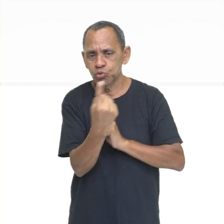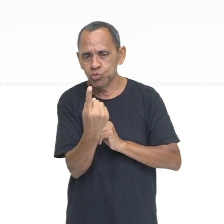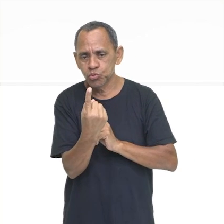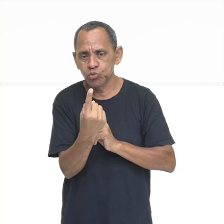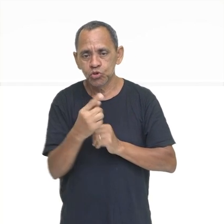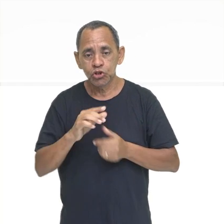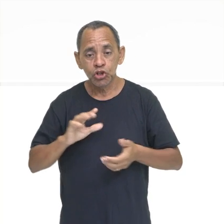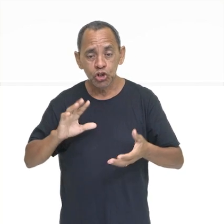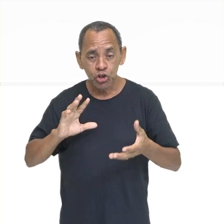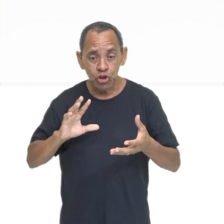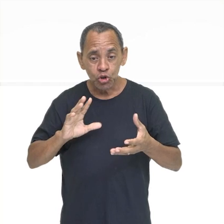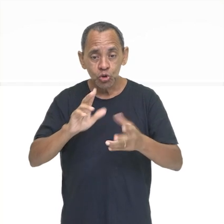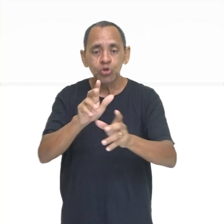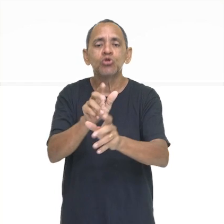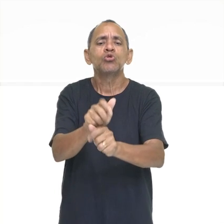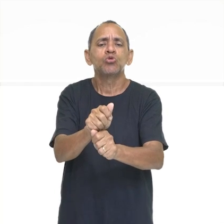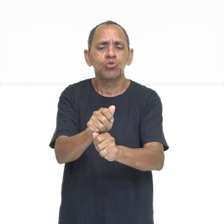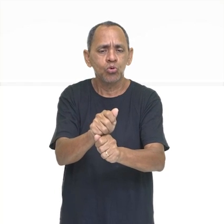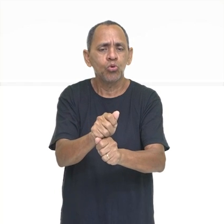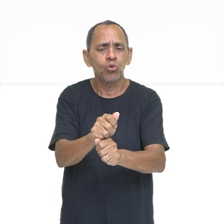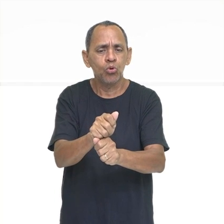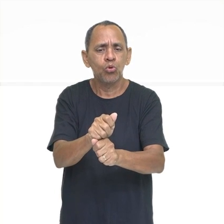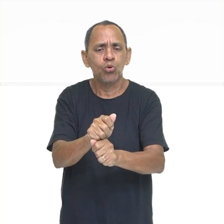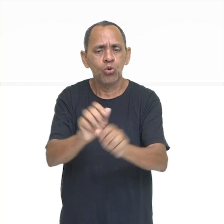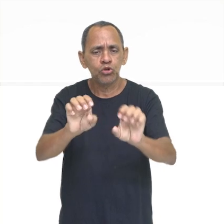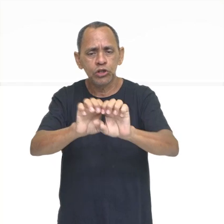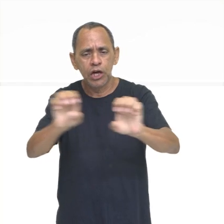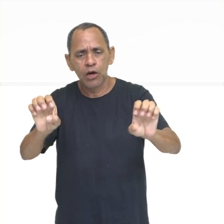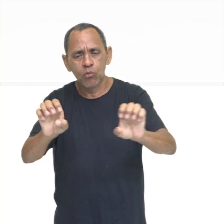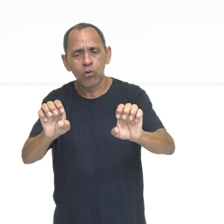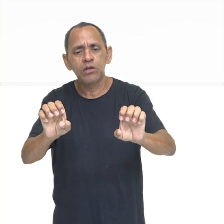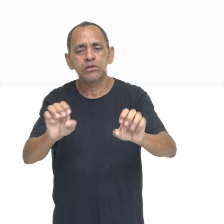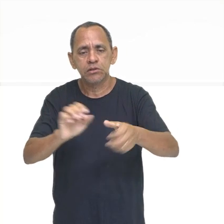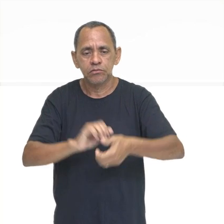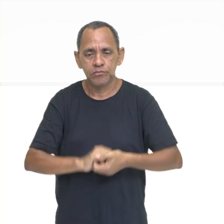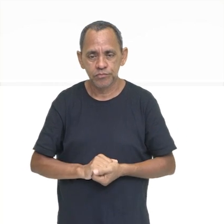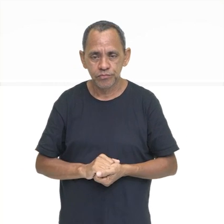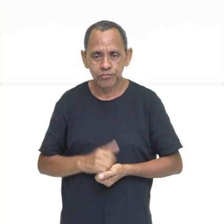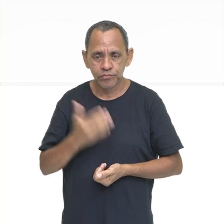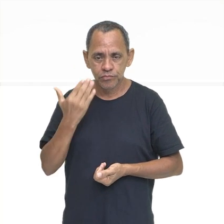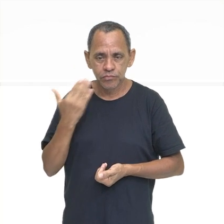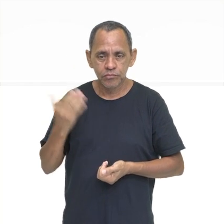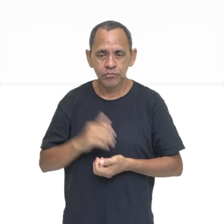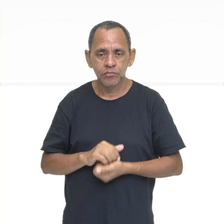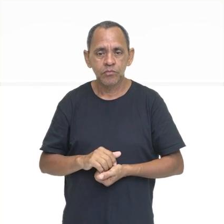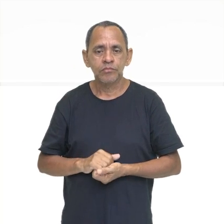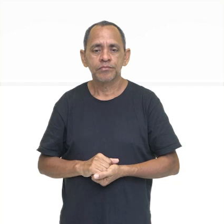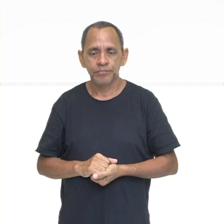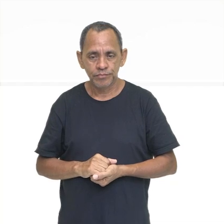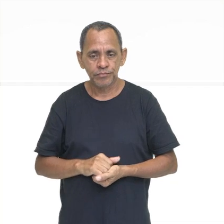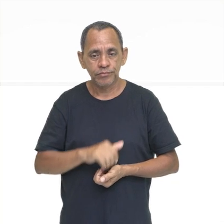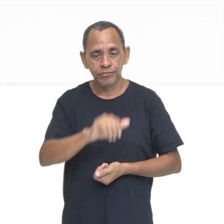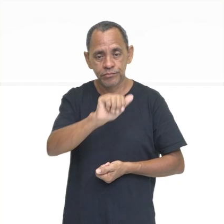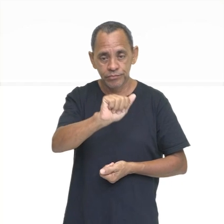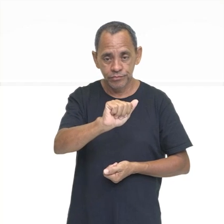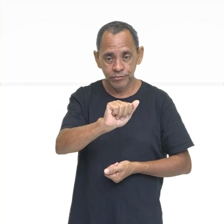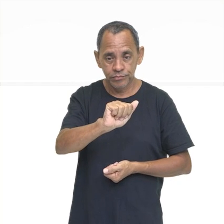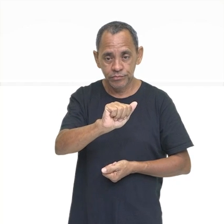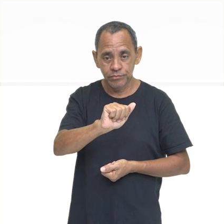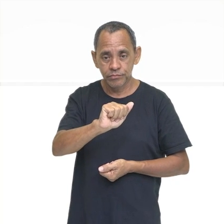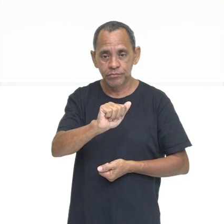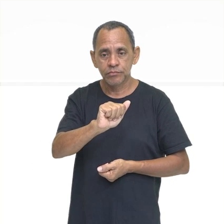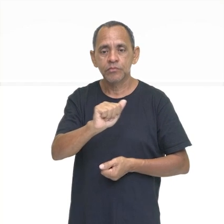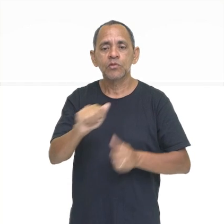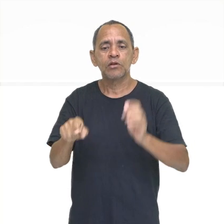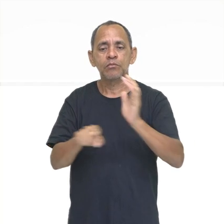puxar aqui pro lado - a multiplicado com 1 vai dar a a b multiplicado com -1 vai